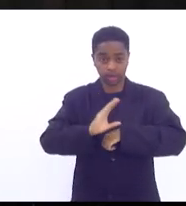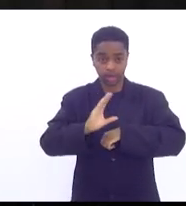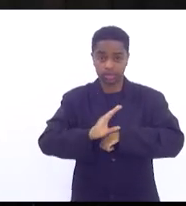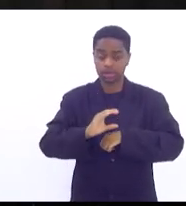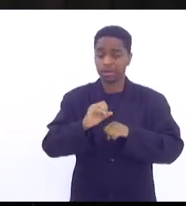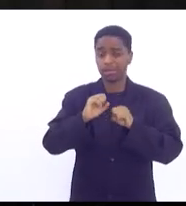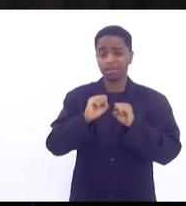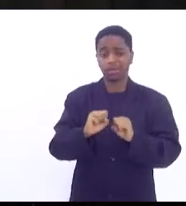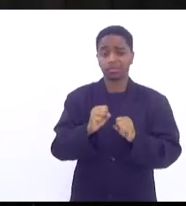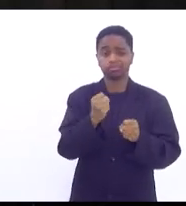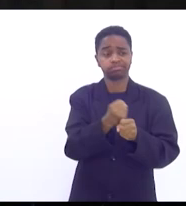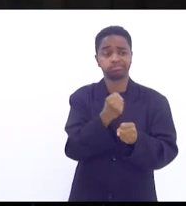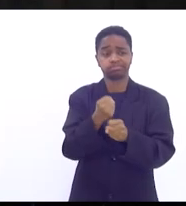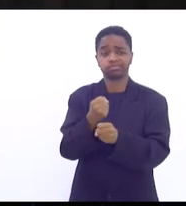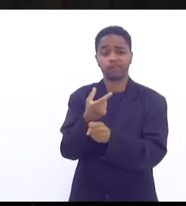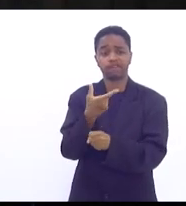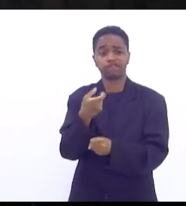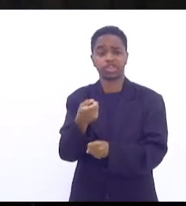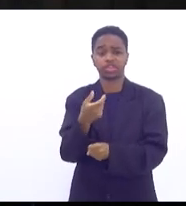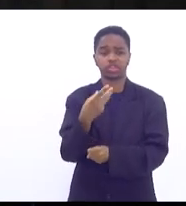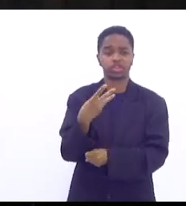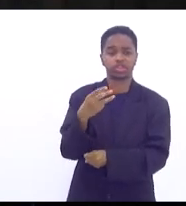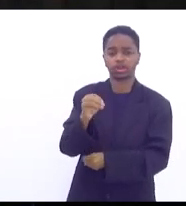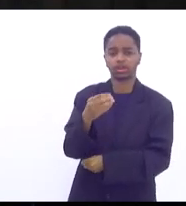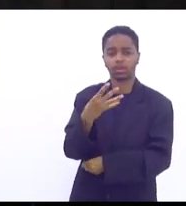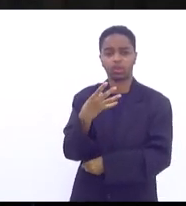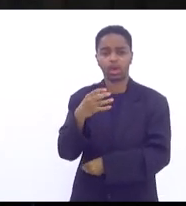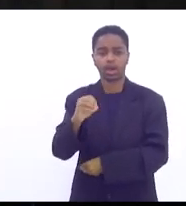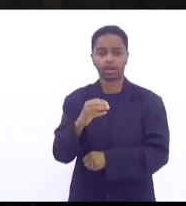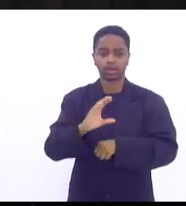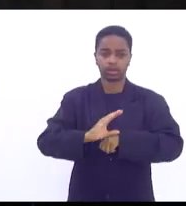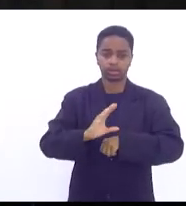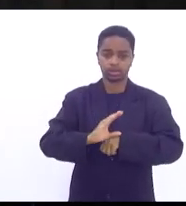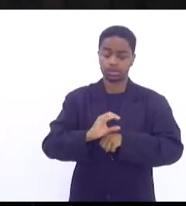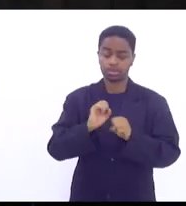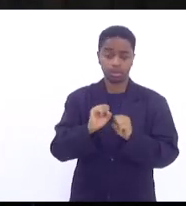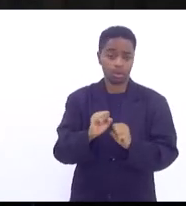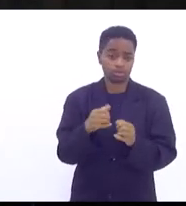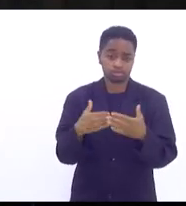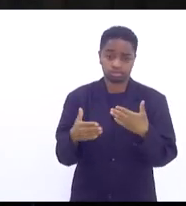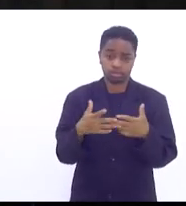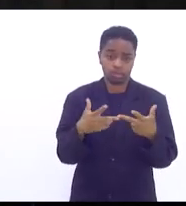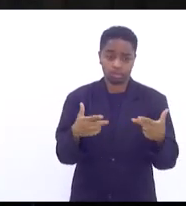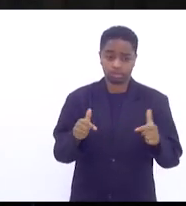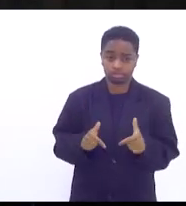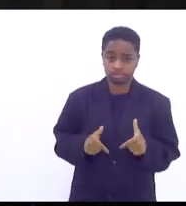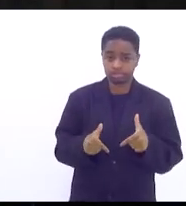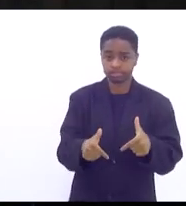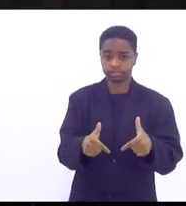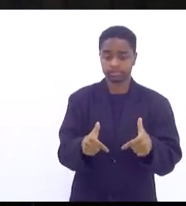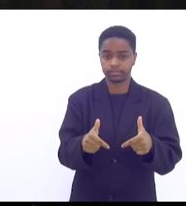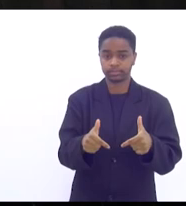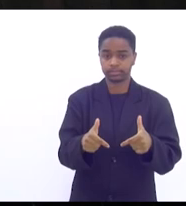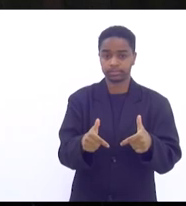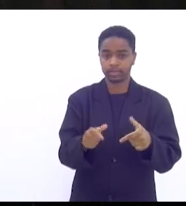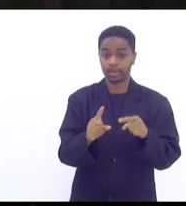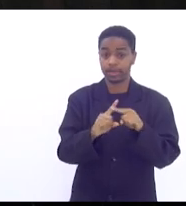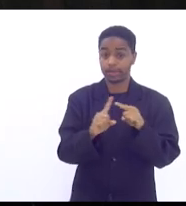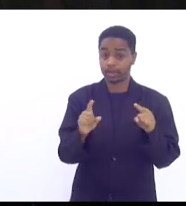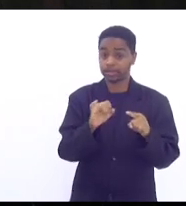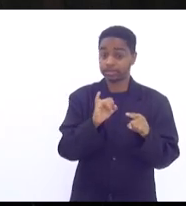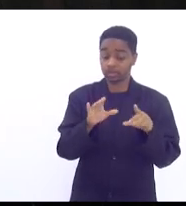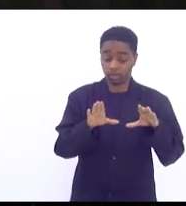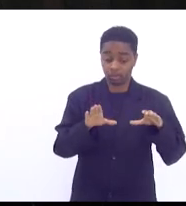pode construir 20, 30, 40 creches. Você pode fazer o que você quiser, mas enquanto a